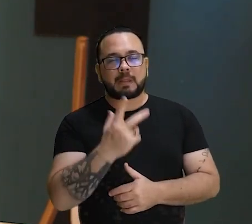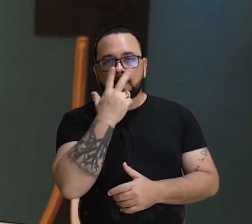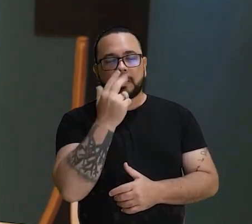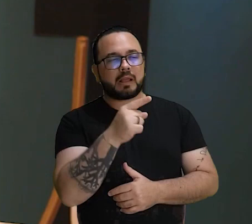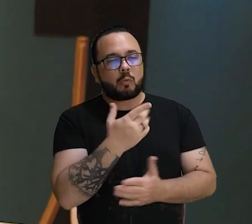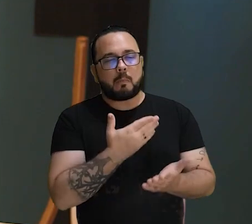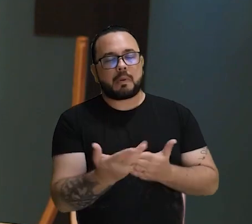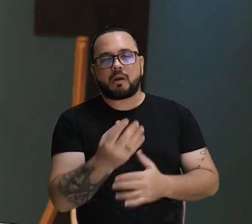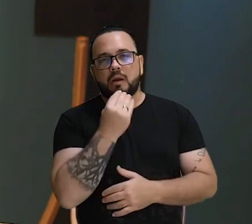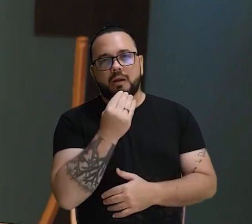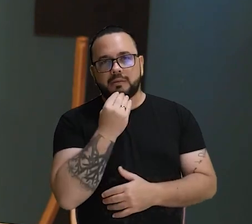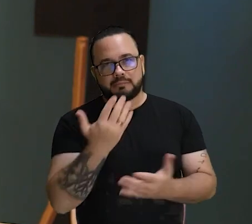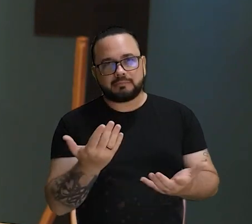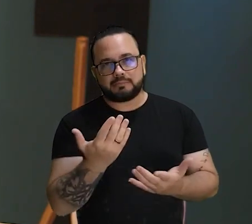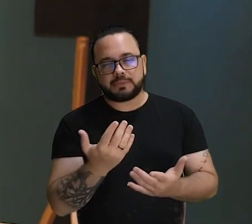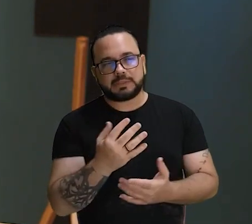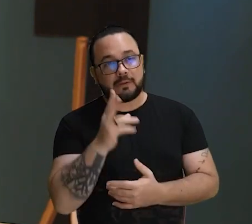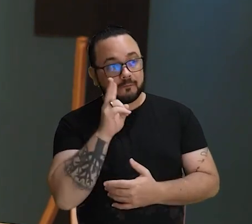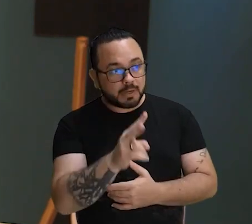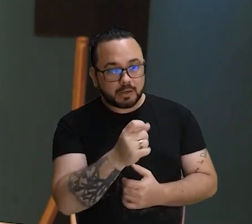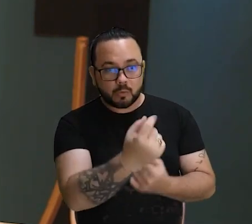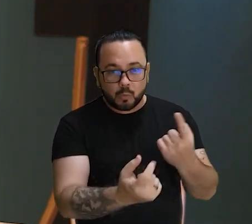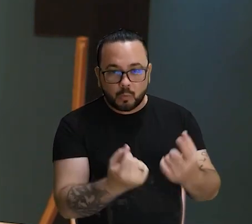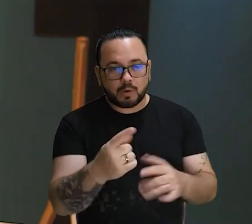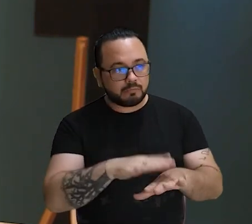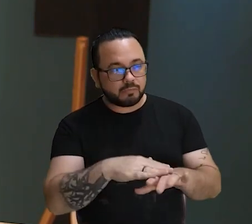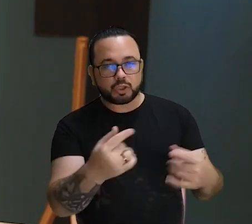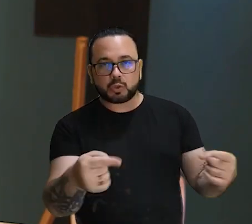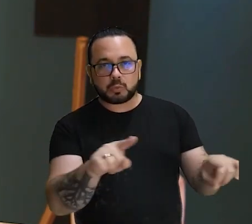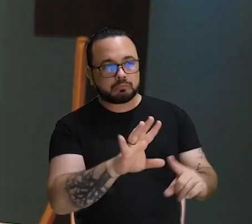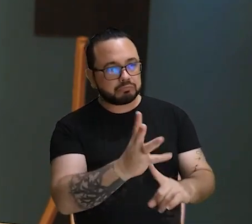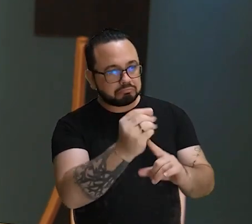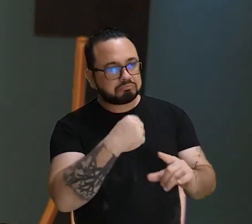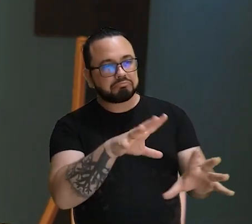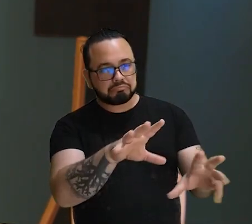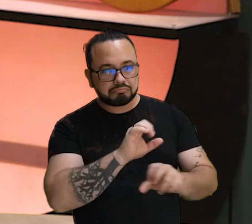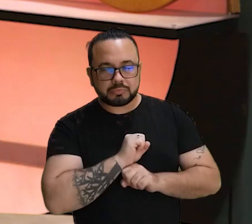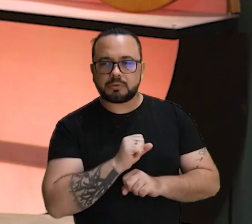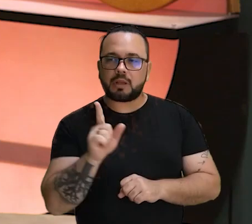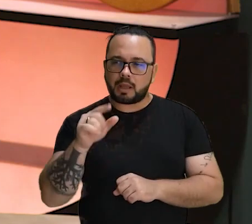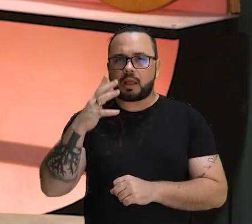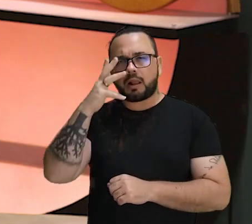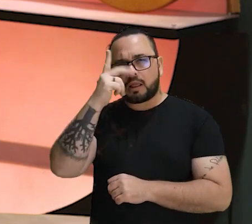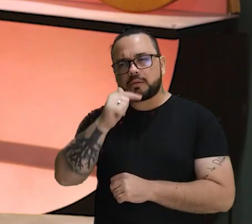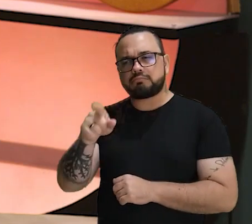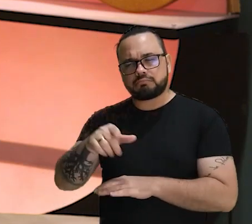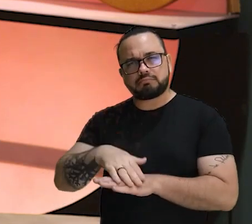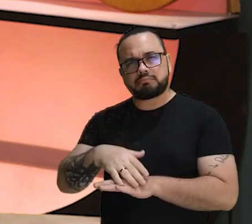esse espanto que eu acho que a gente não pode perder, né? De ver o outro com a relação com sua música, com sua arte, né? De achar belo,